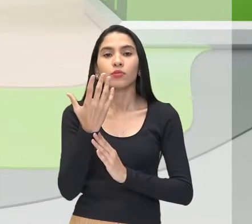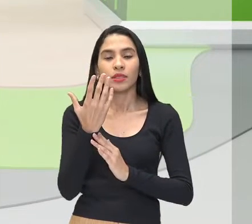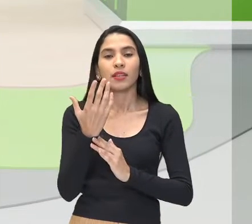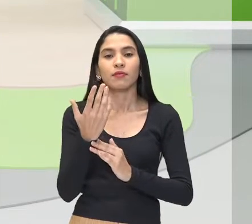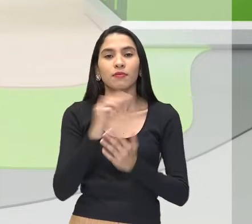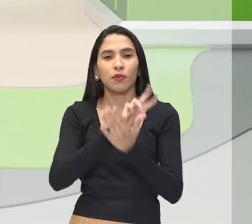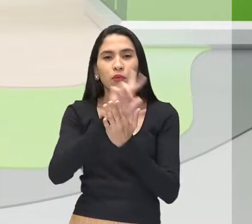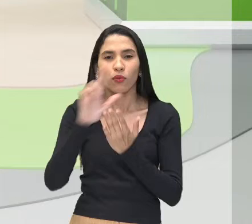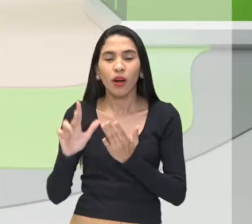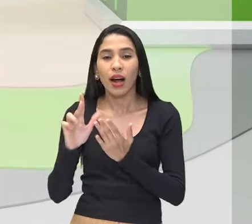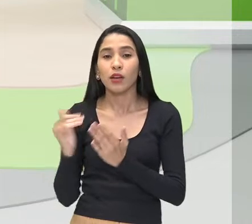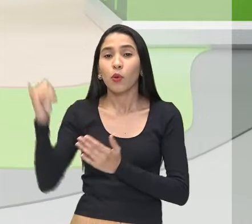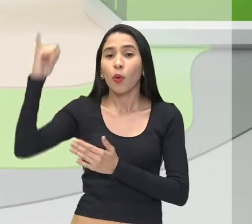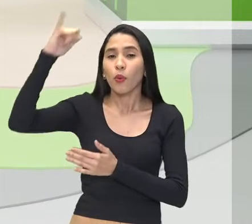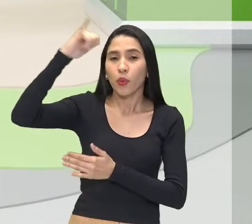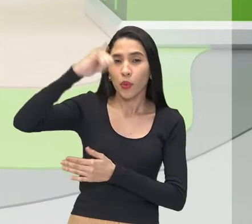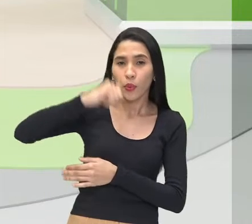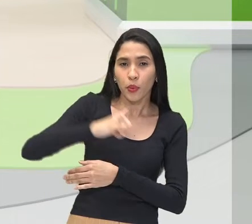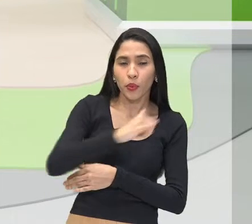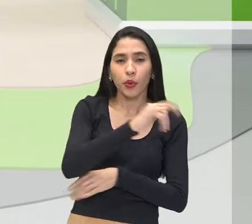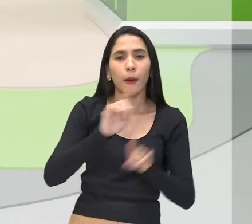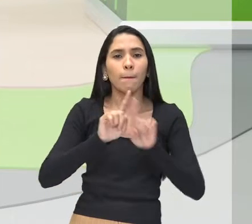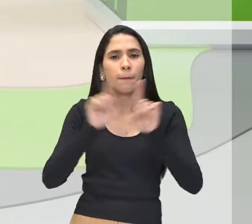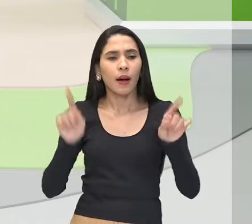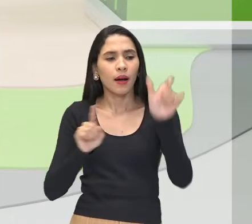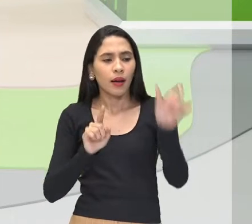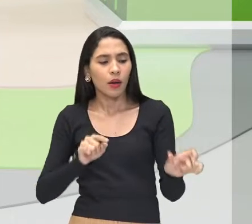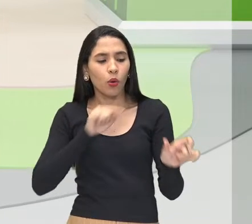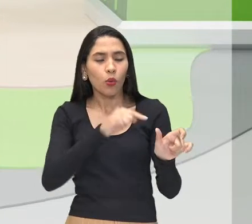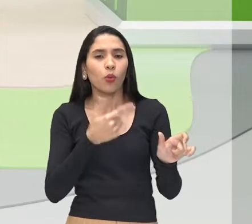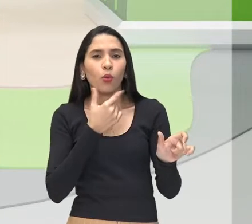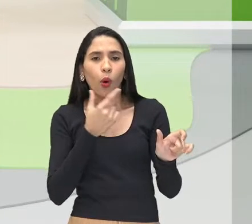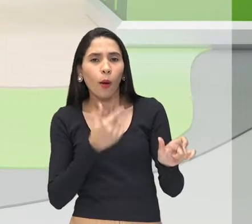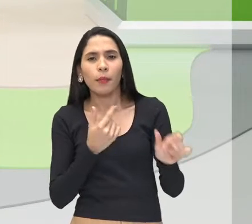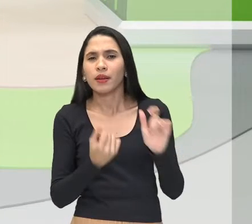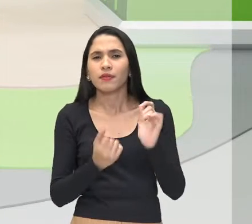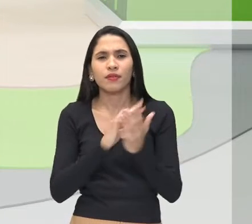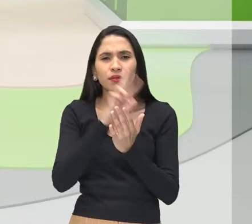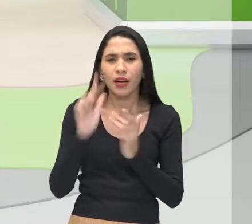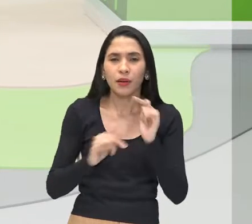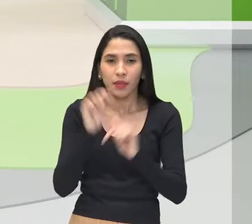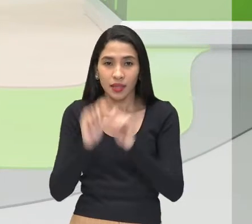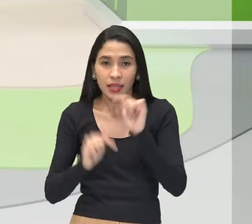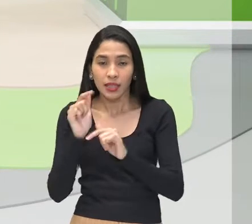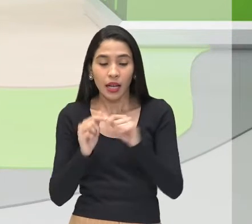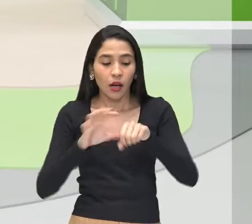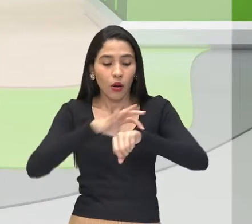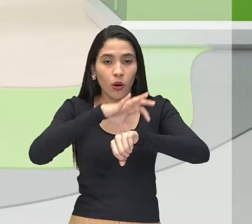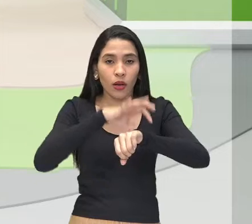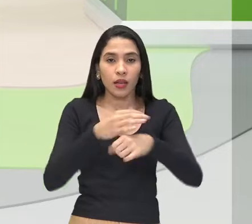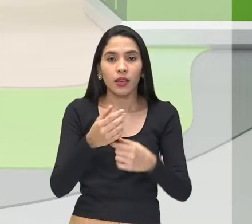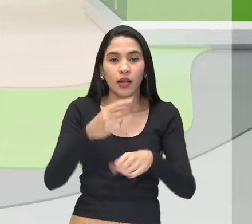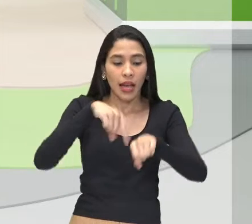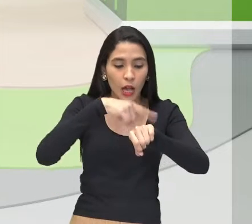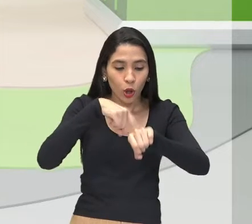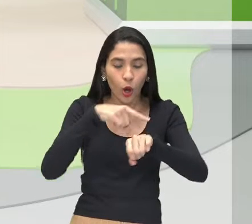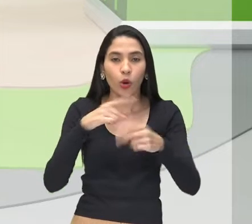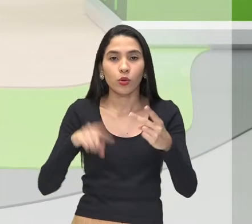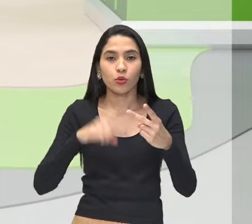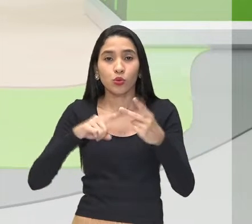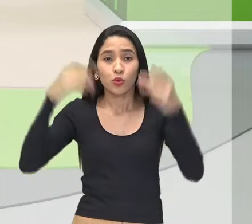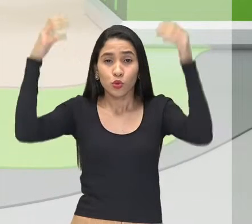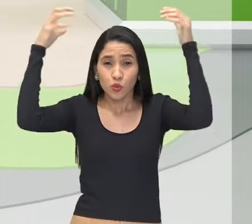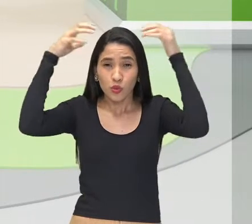Mas Santos Dumont inventou muitas outras coisas, como relógio de pulso, chuveiro elétrico, então ele foi um grande